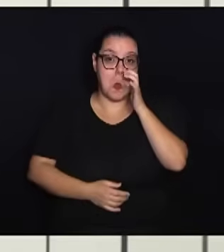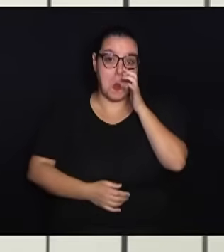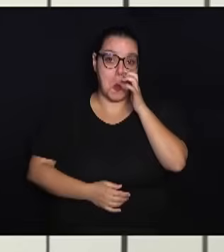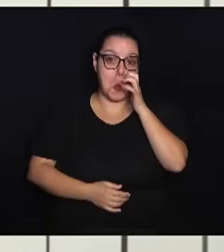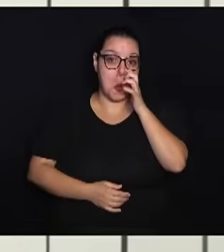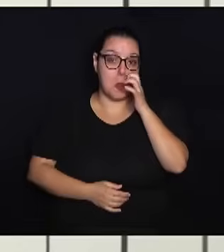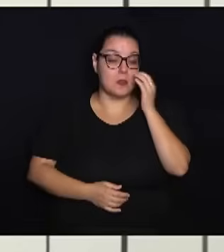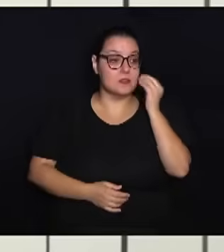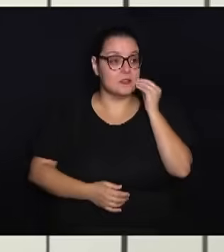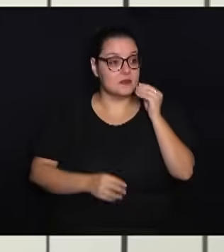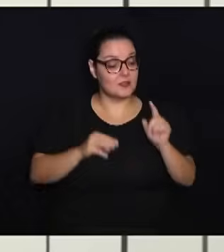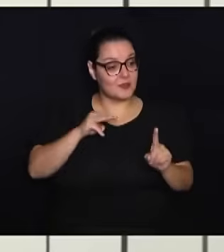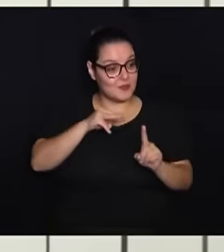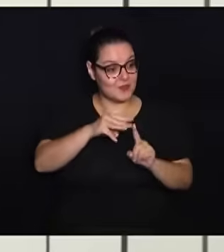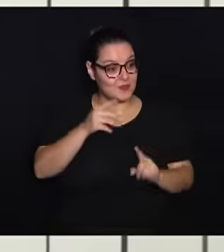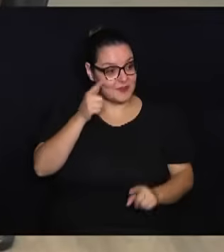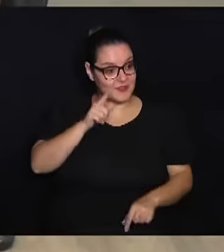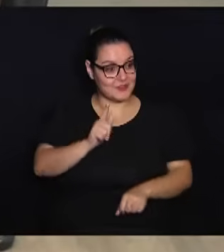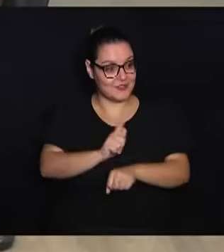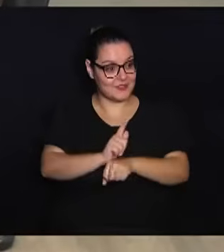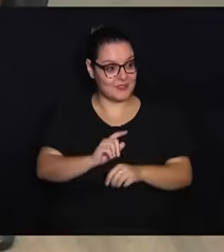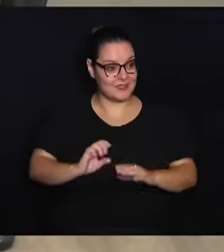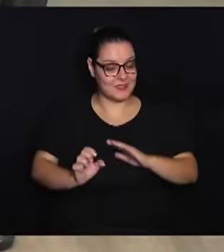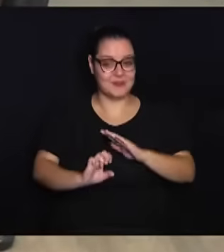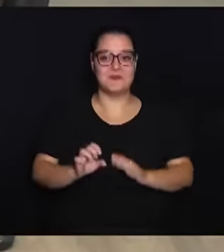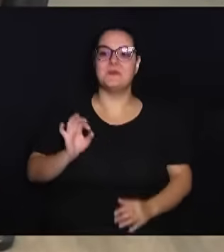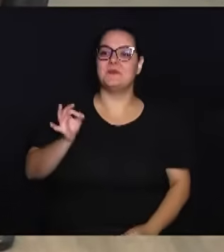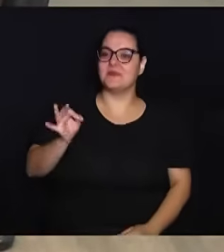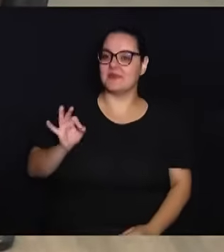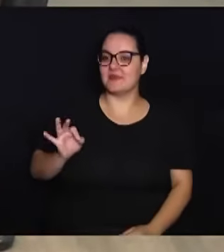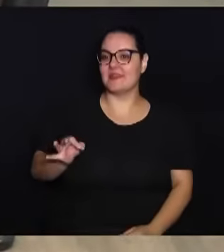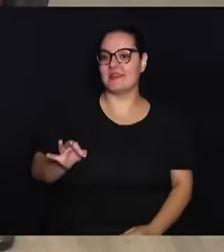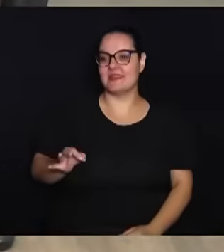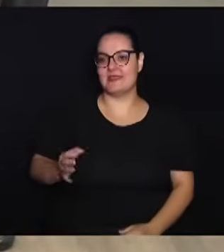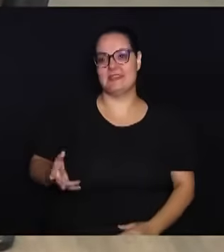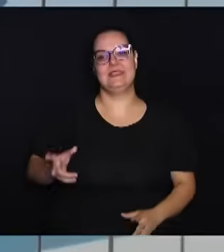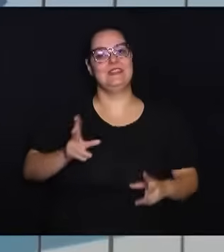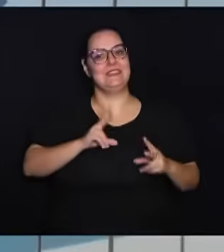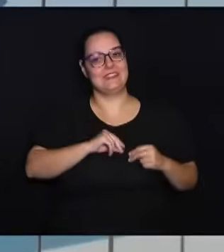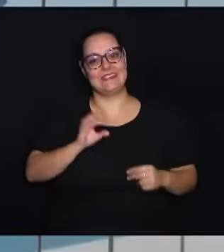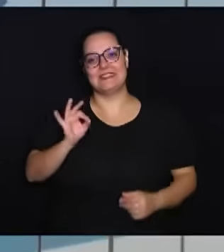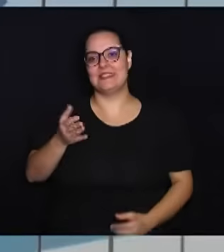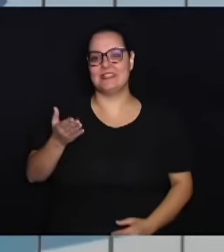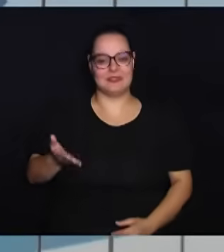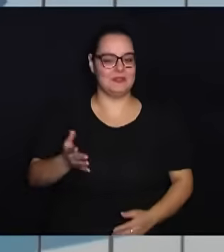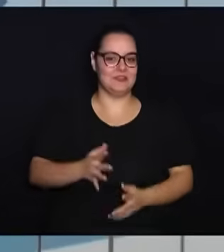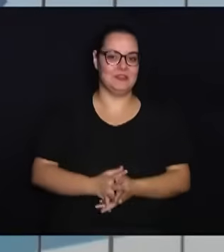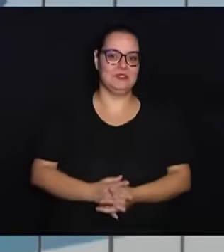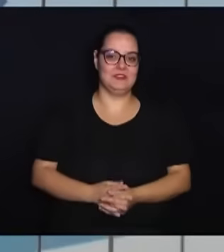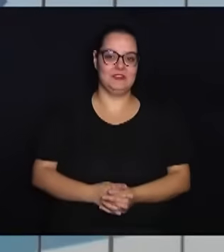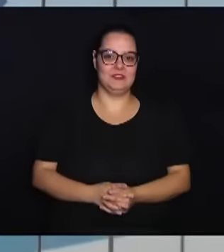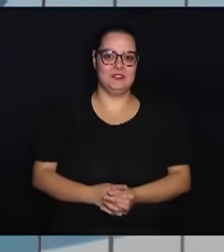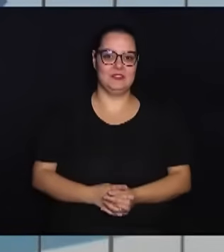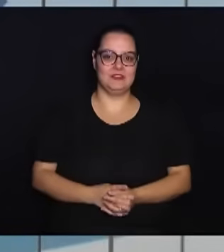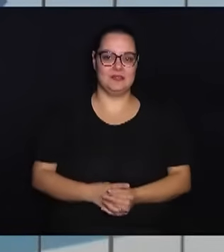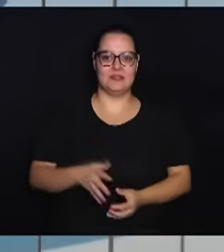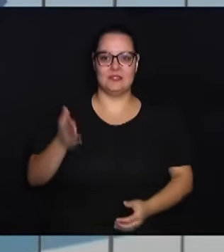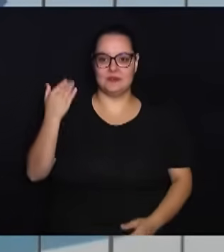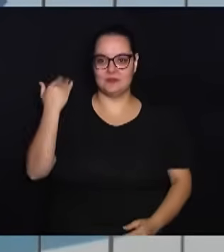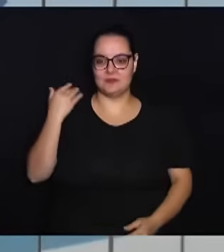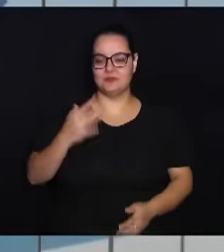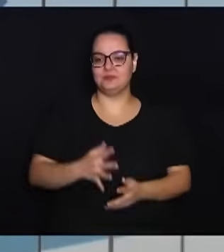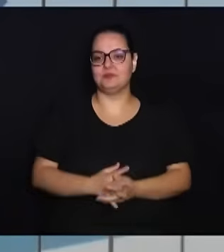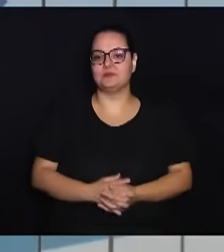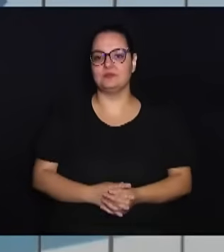a meta para poder ser o gerente da empresa. Exatamente, pô, foi exatamente isso. E aí, na época lá,